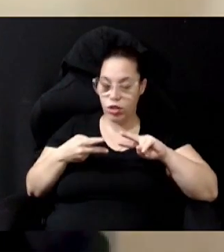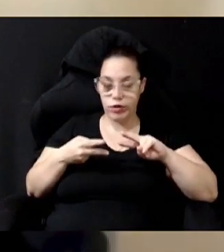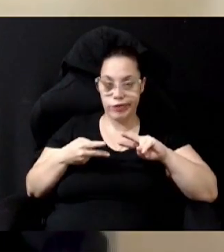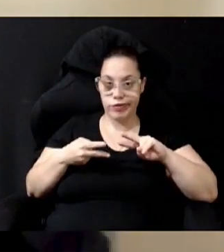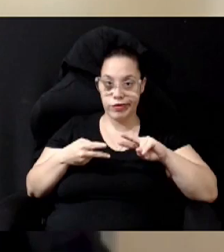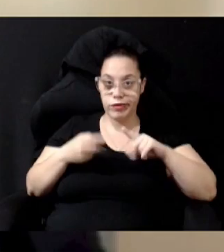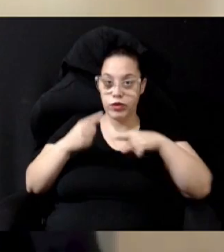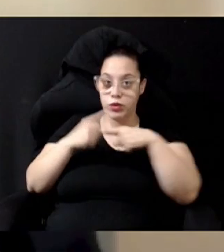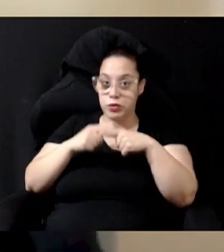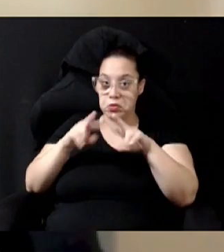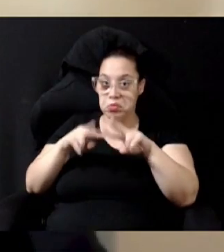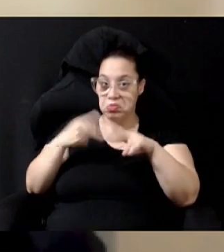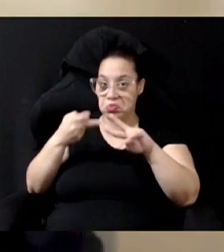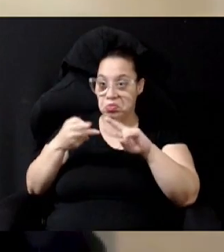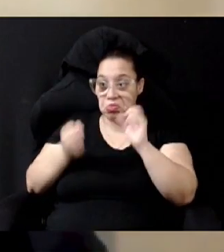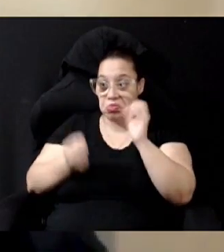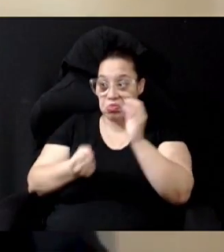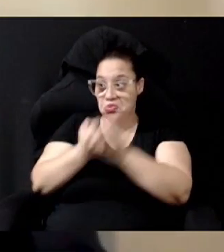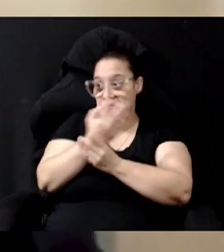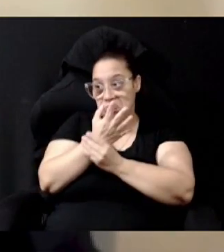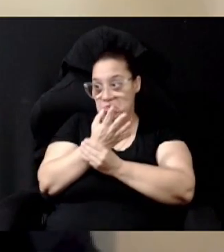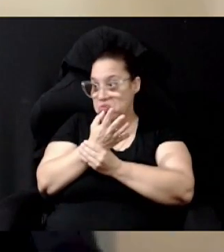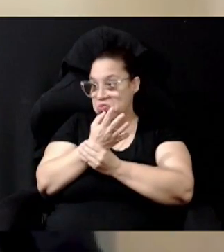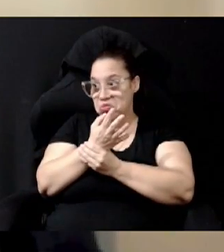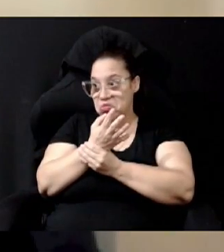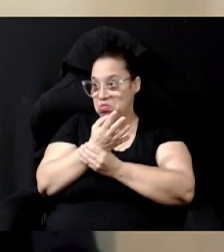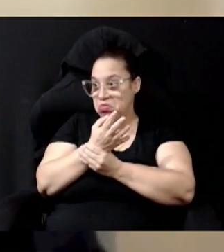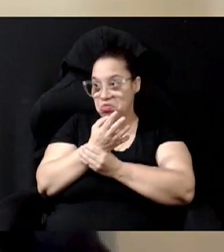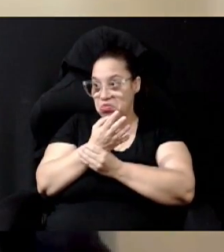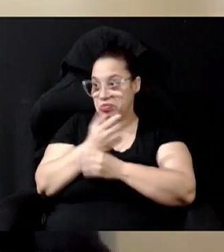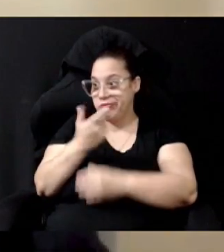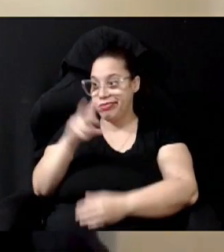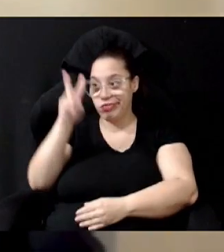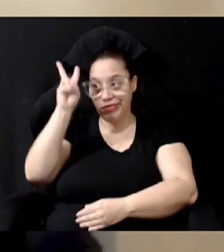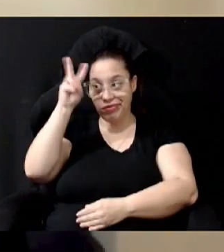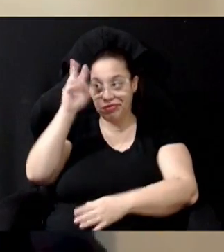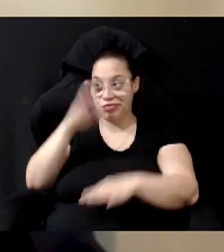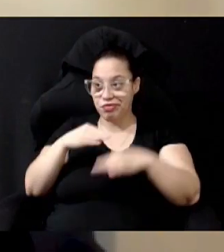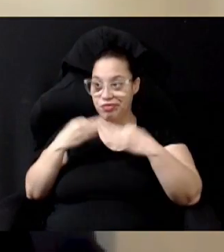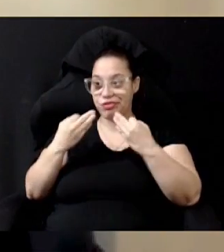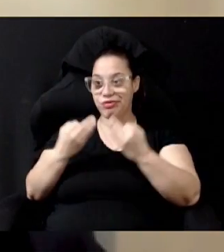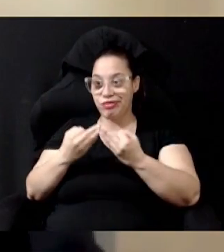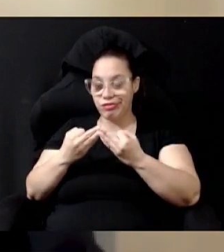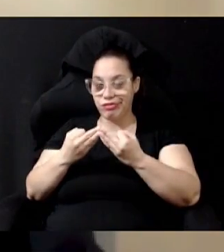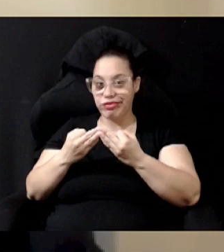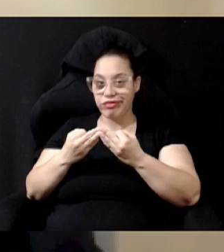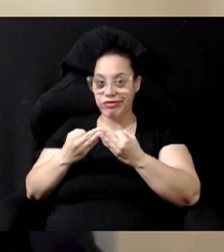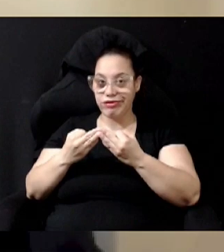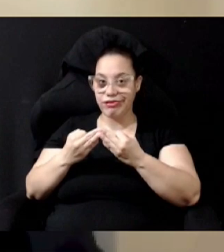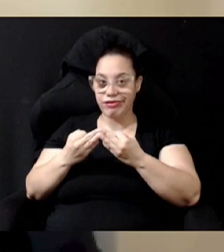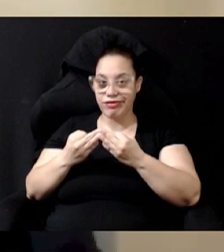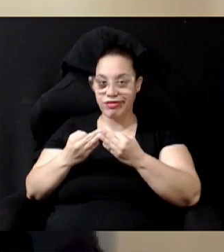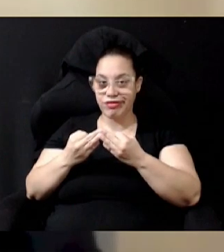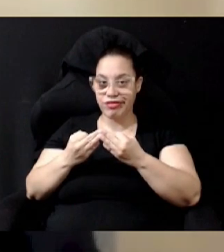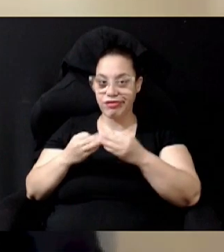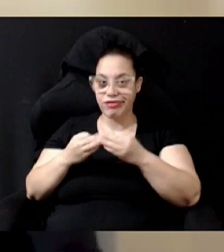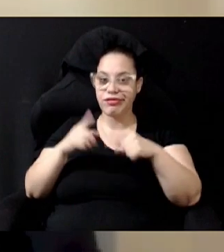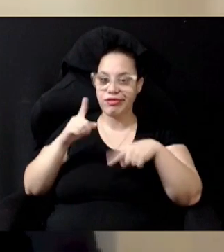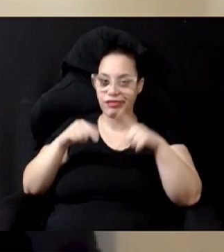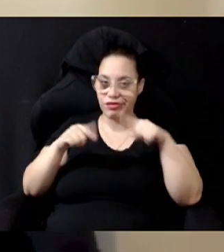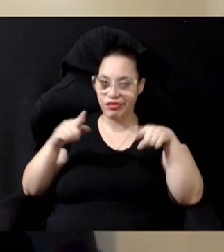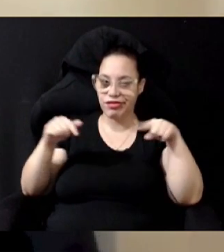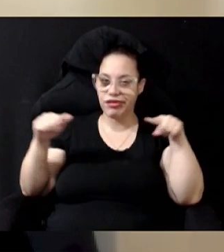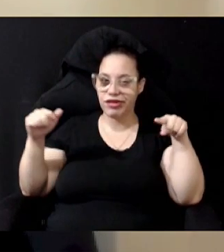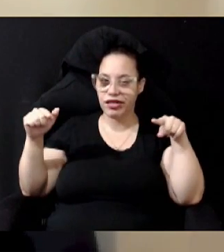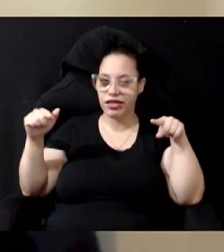aparece de repente numa expressão, mesmo sem história familiar, mas as causas são diversas. Mas, assim, a maior parte